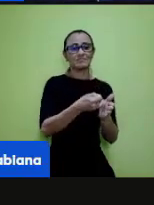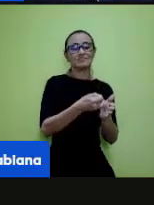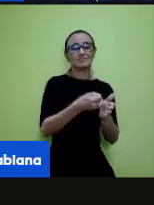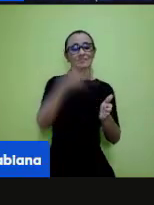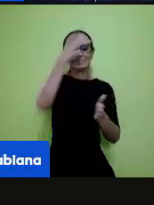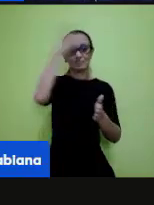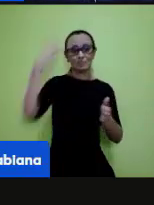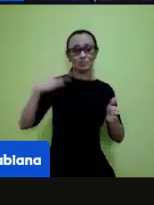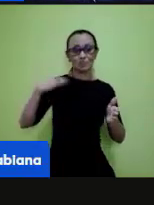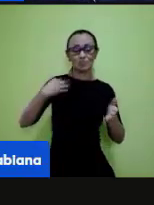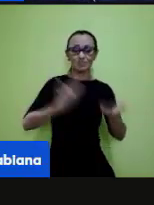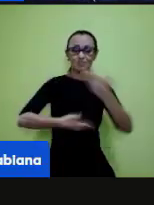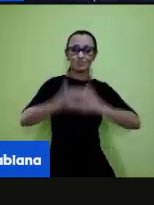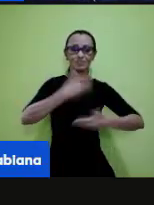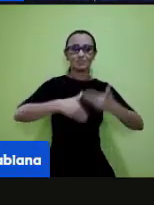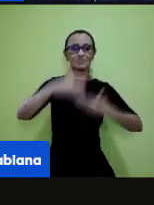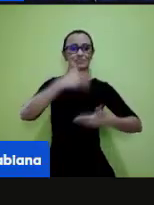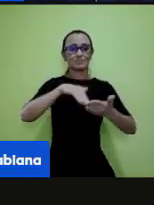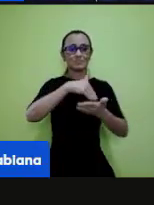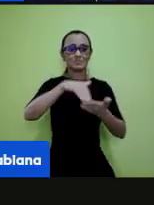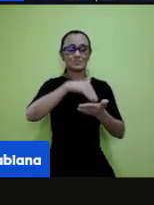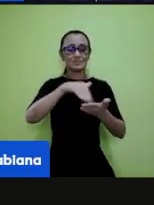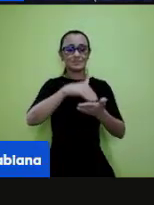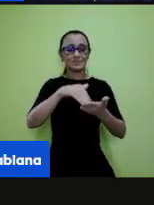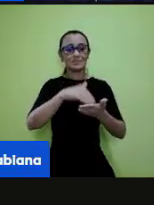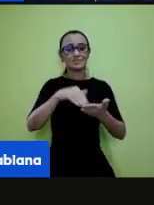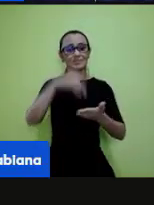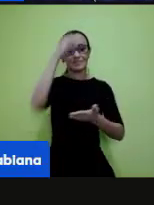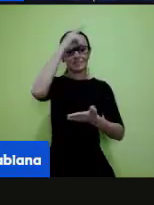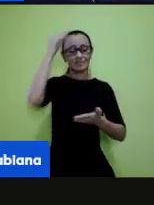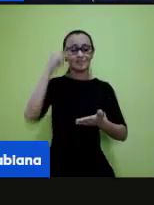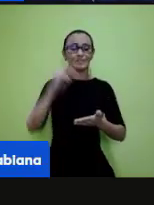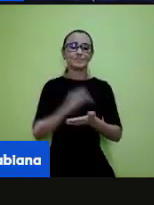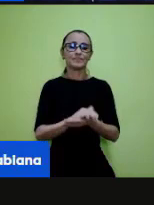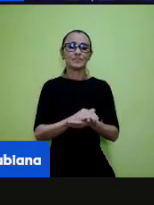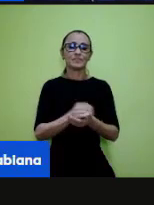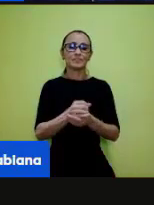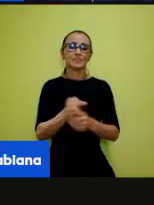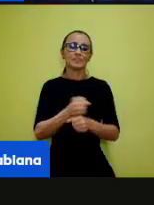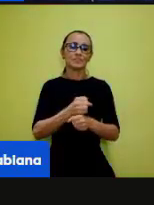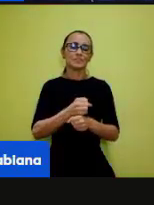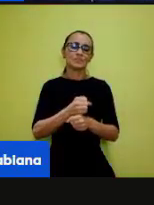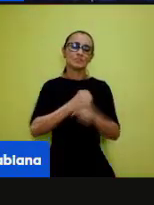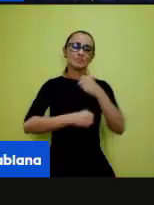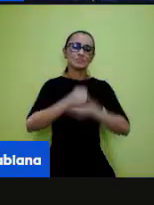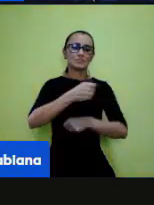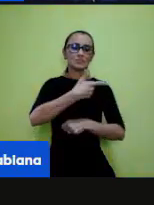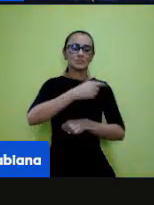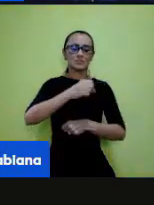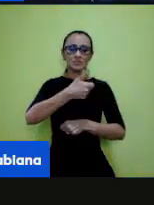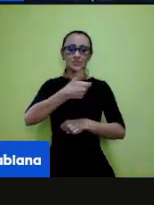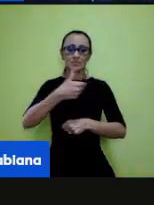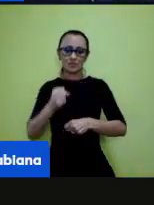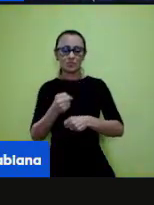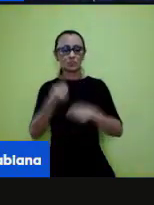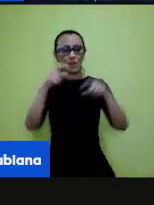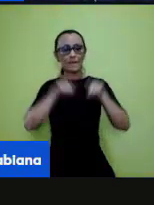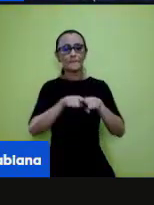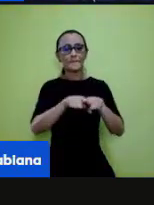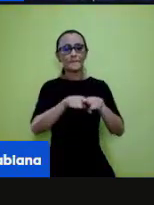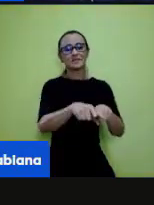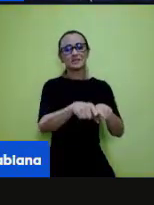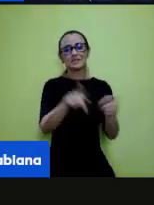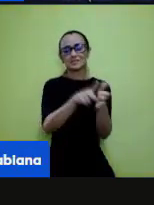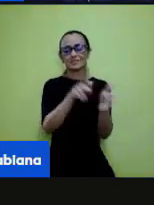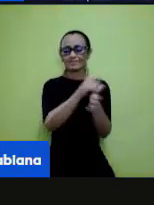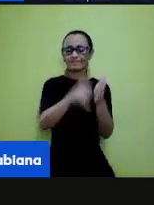nossa Secretaria Municipal de Saúde. Desde 2018, nós temos essa parceria oficializada, esse